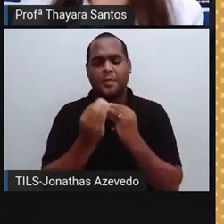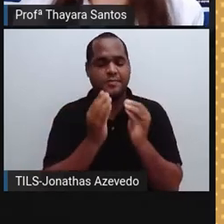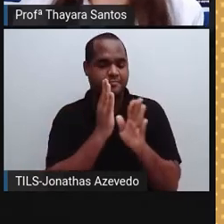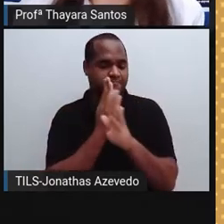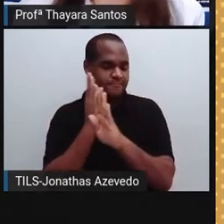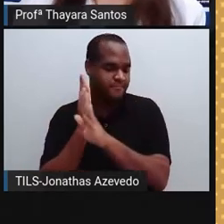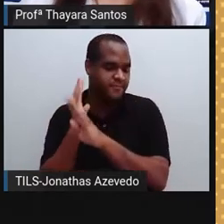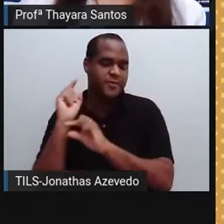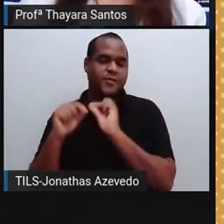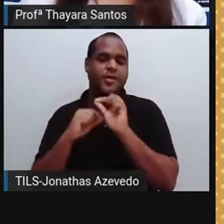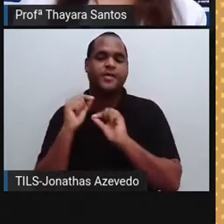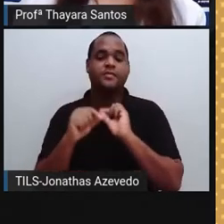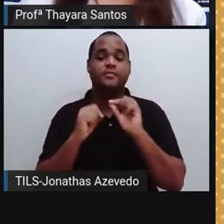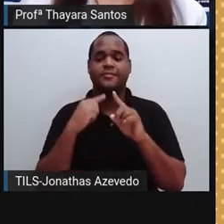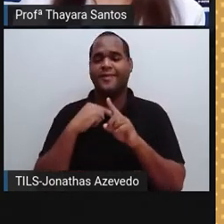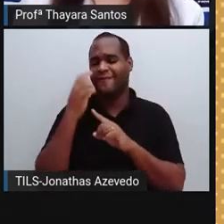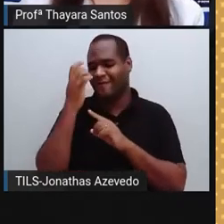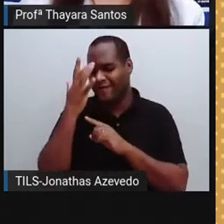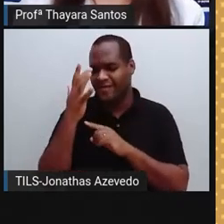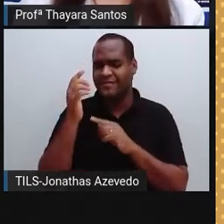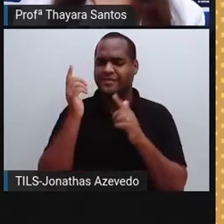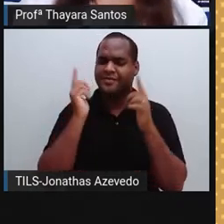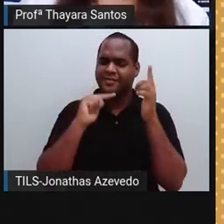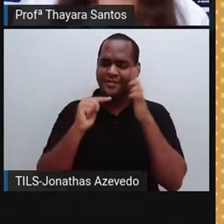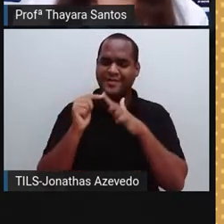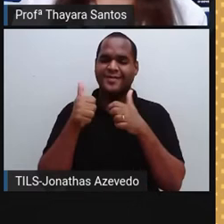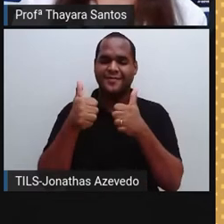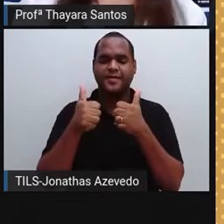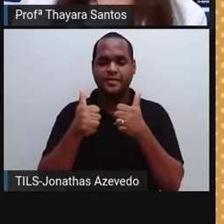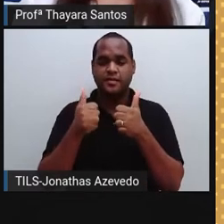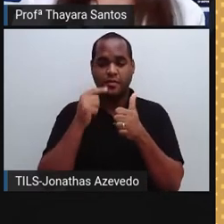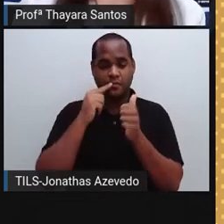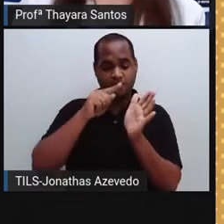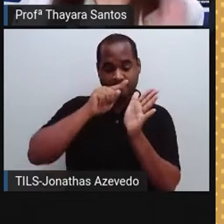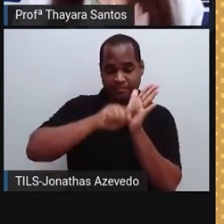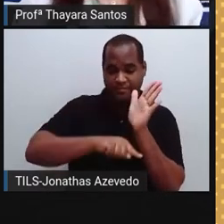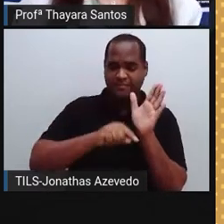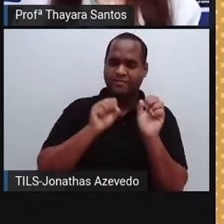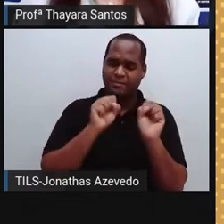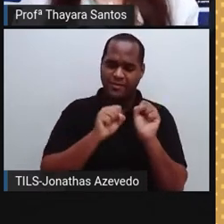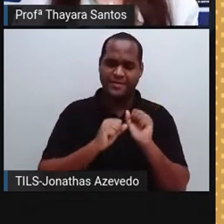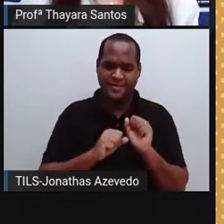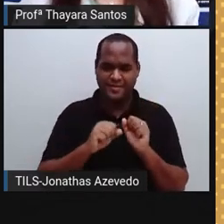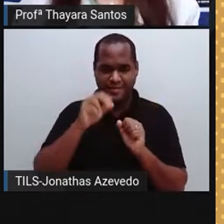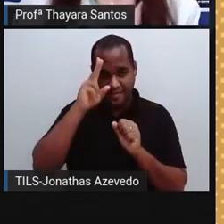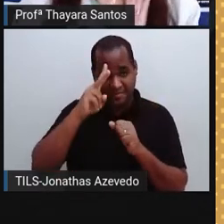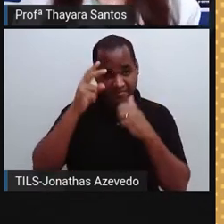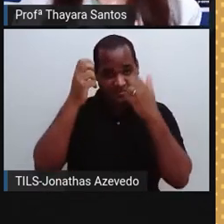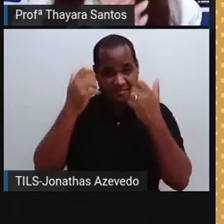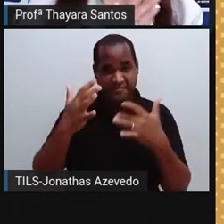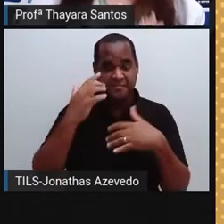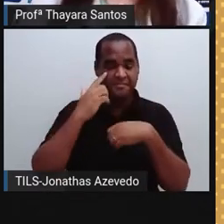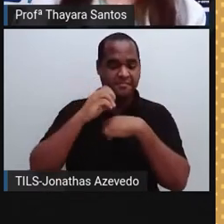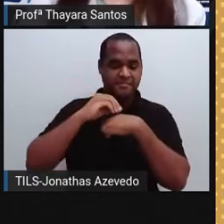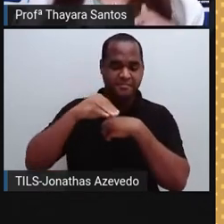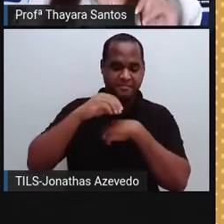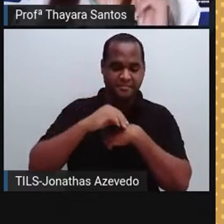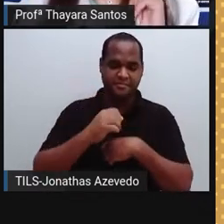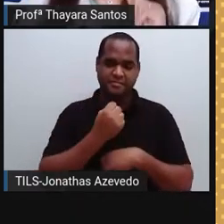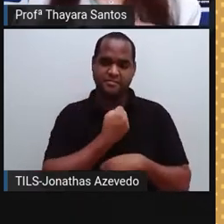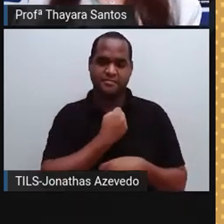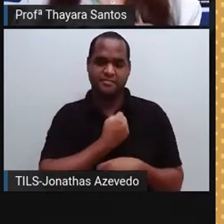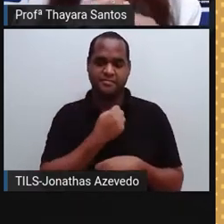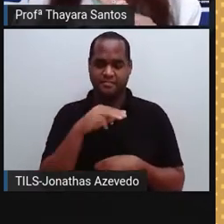de nêutrons? É muito fácil. É só a gente fazer uma conta de subtração. Lembra que eu falei para vocês que o número da massa